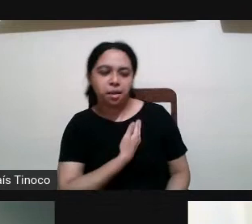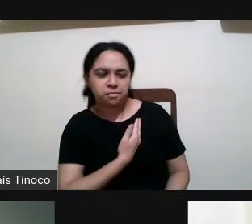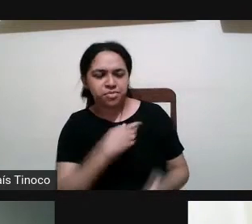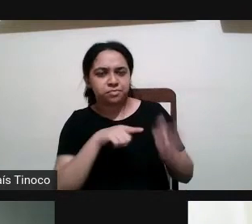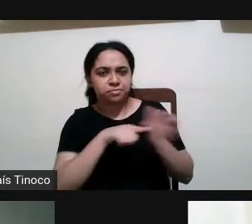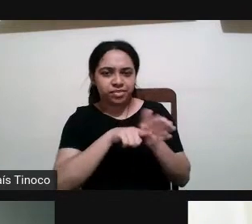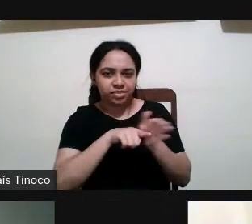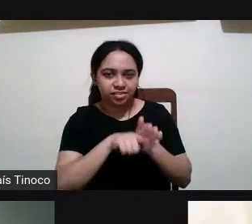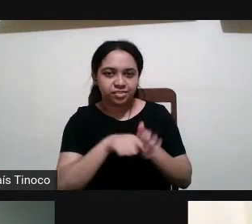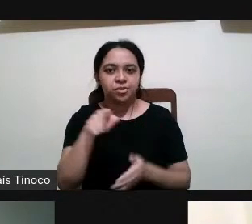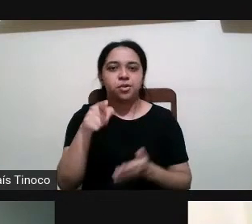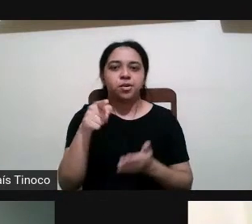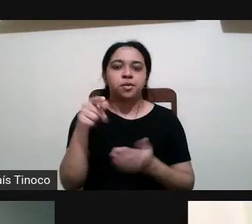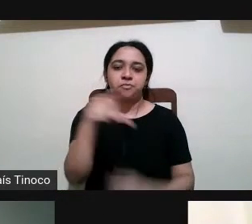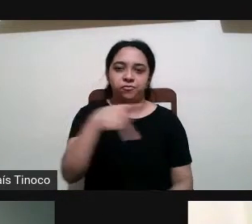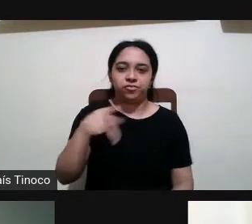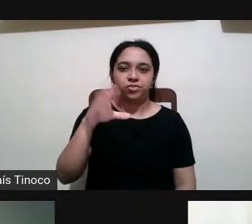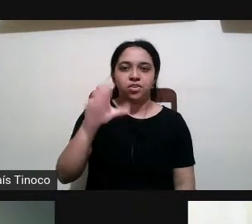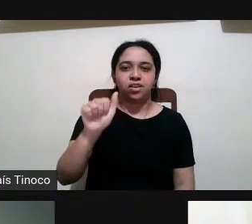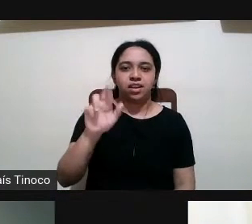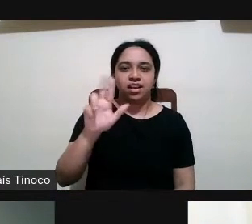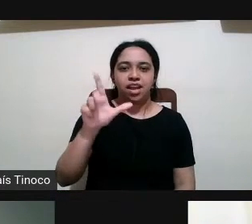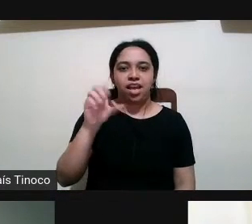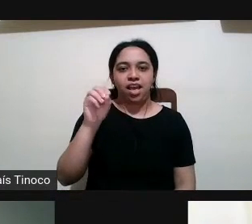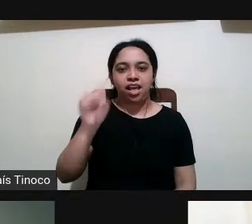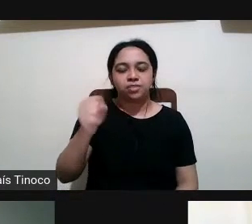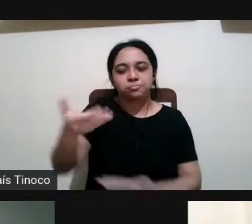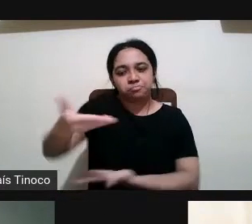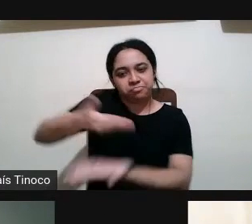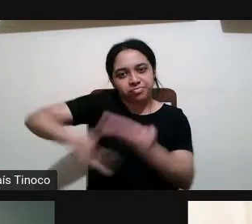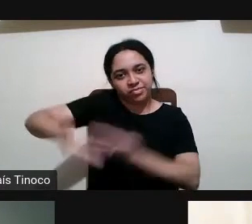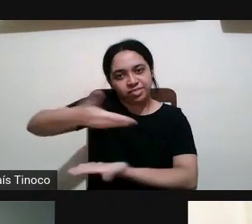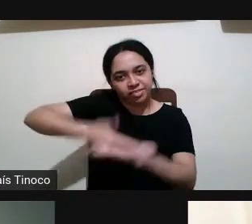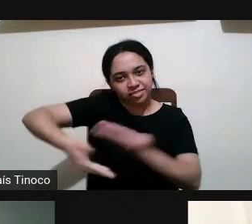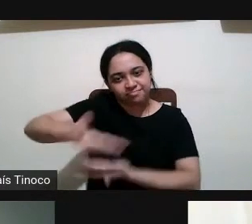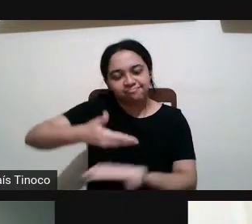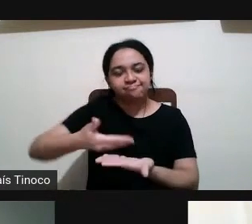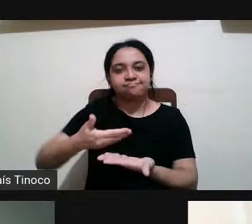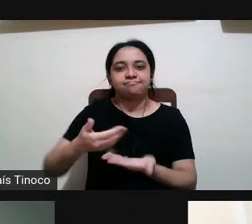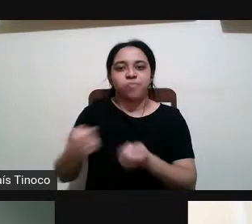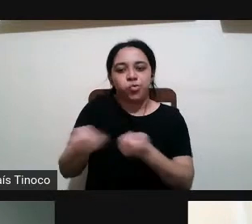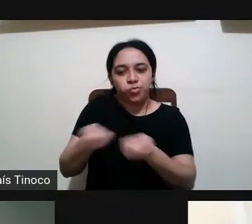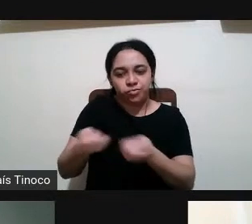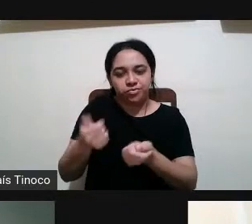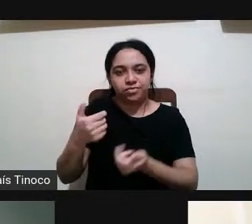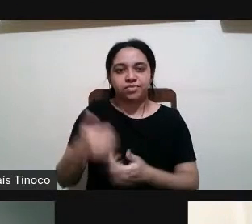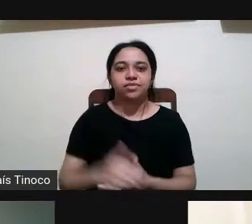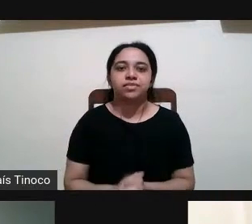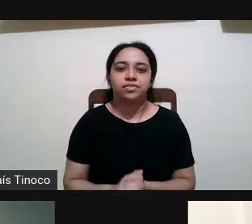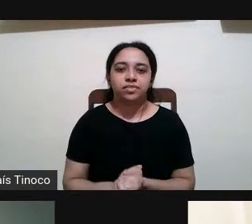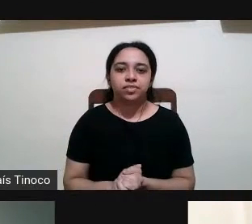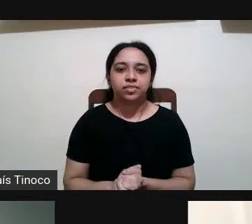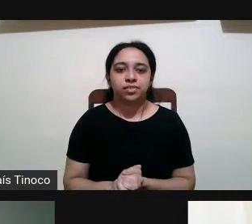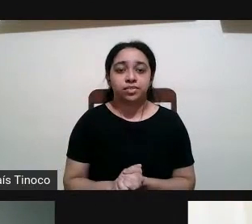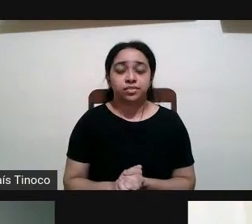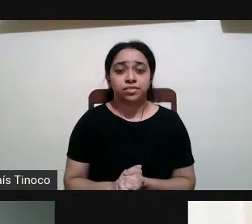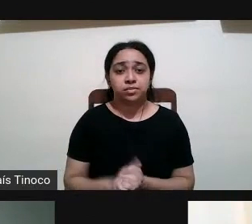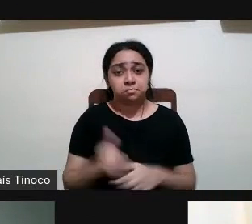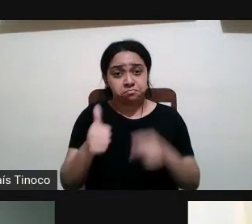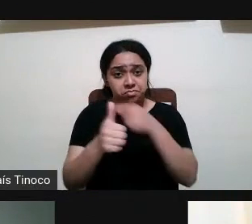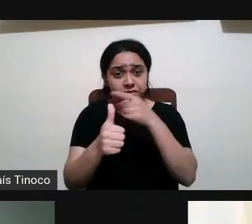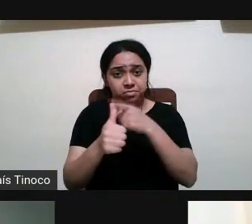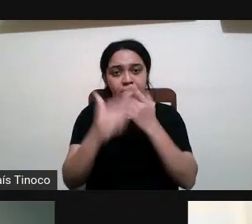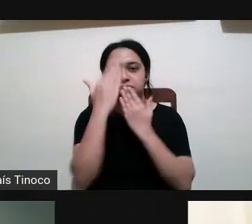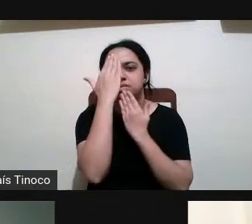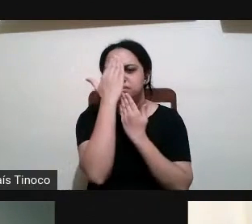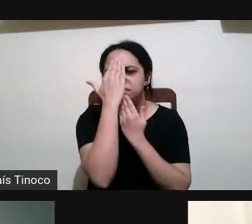Carlos, pela condição aí dos trabalhos, né? E, primeiramente, gostaria de agradecer a todos,